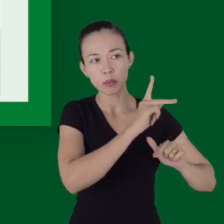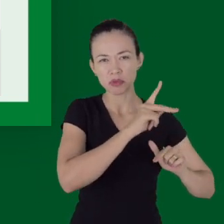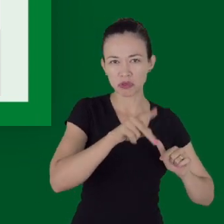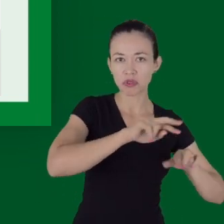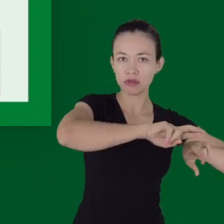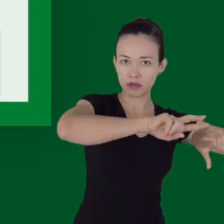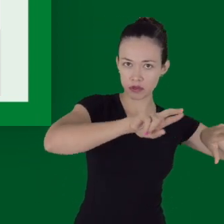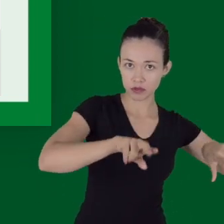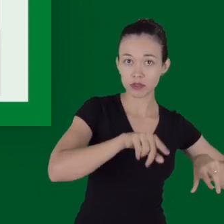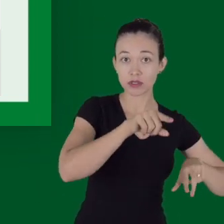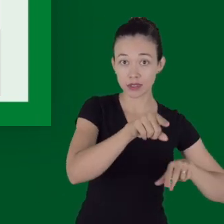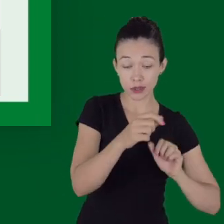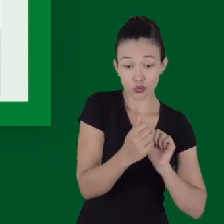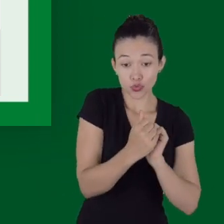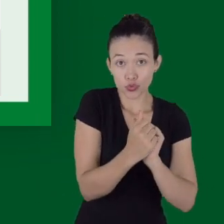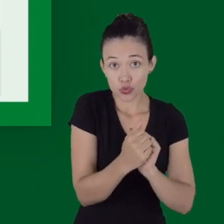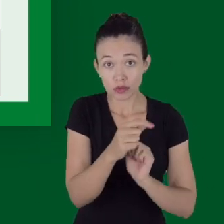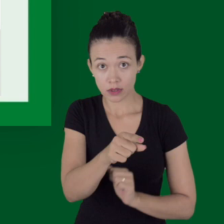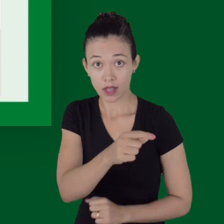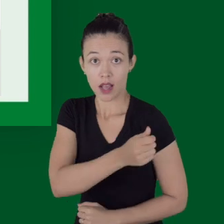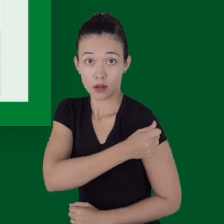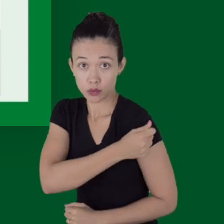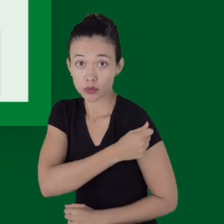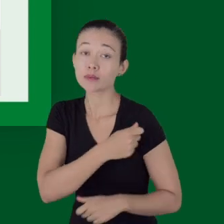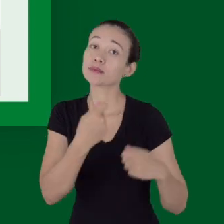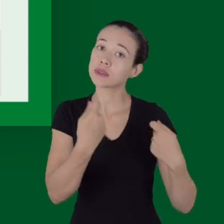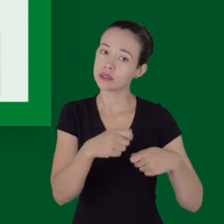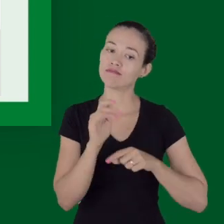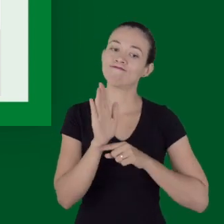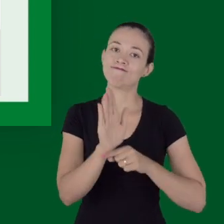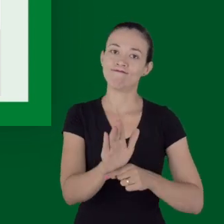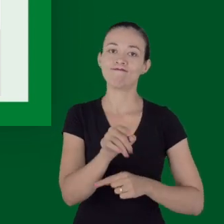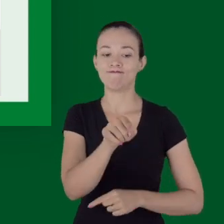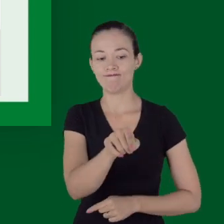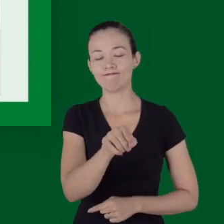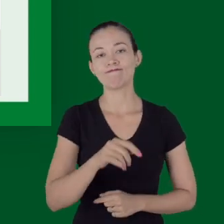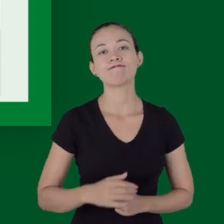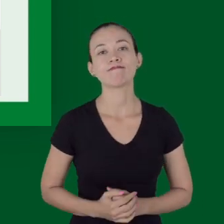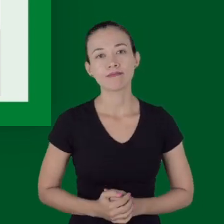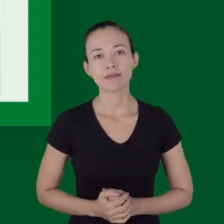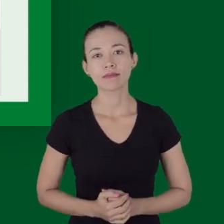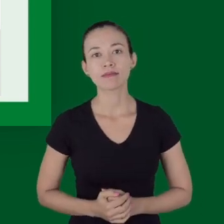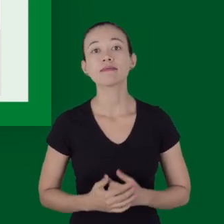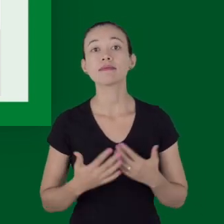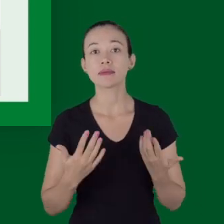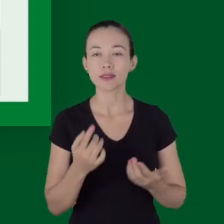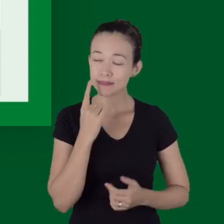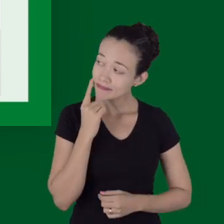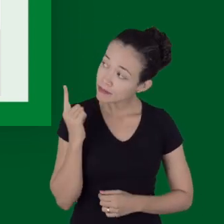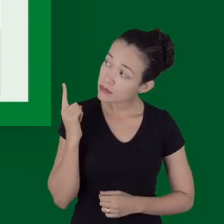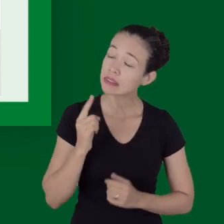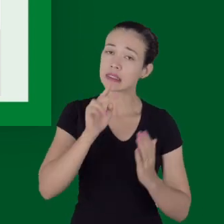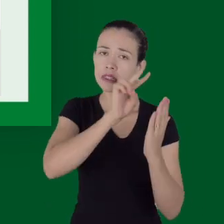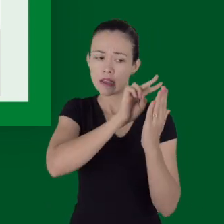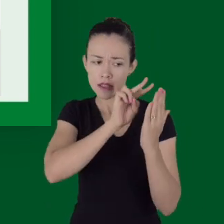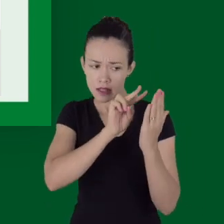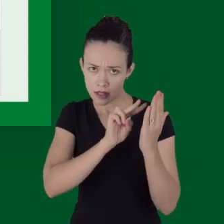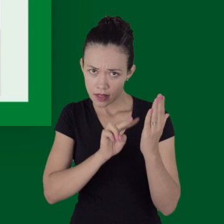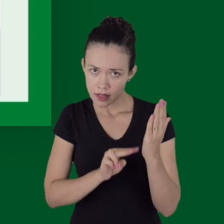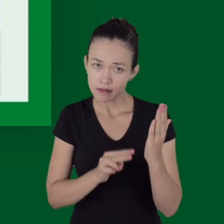ficam em contato mais próximo do aluno, podem e devem colaborar para a correção dessas condições.